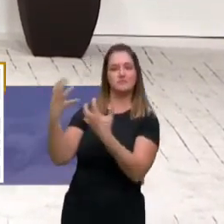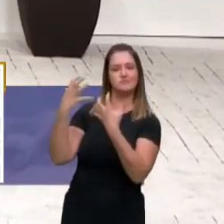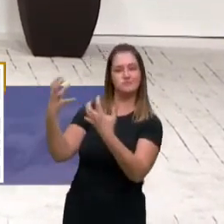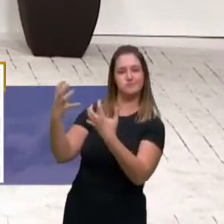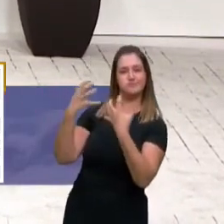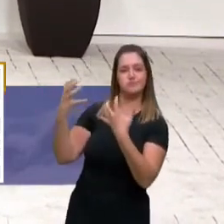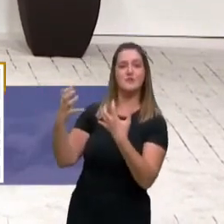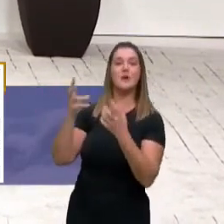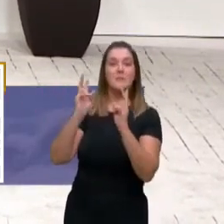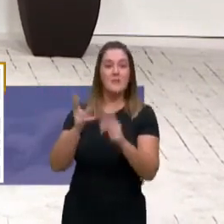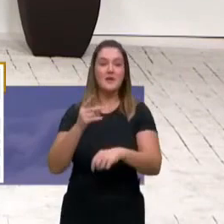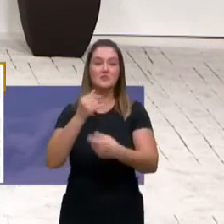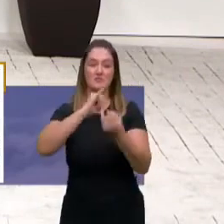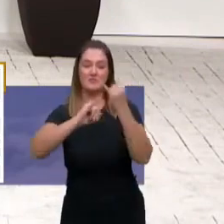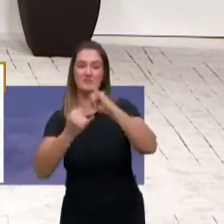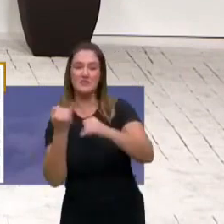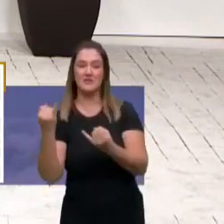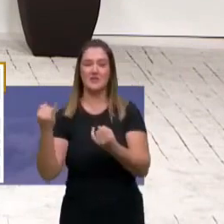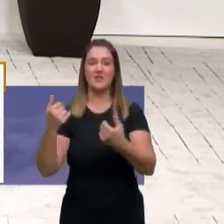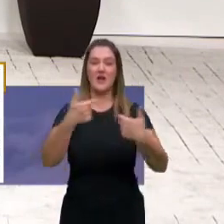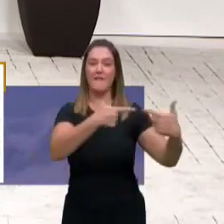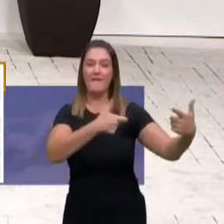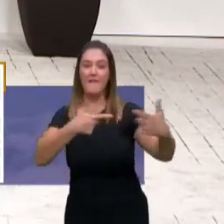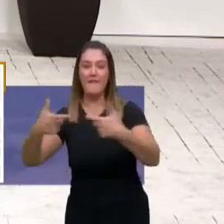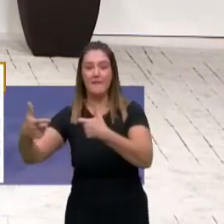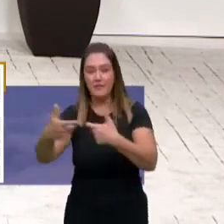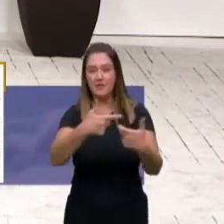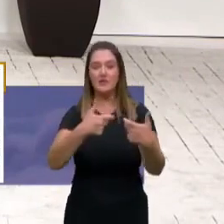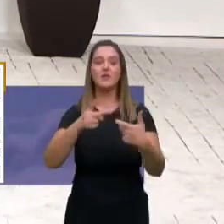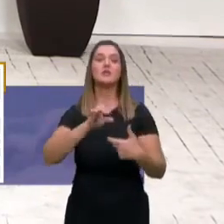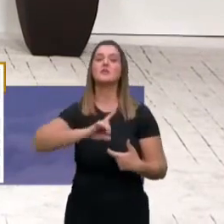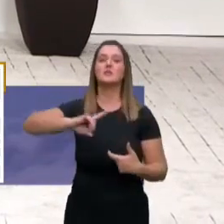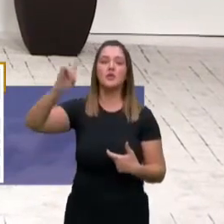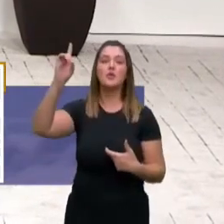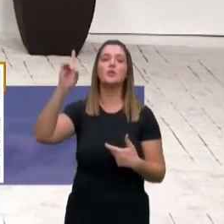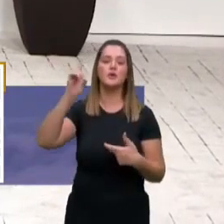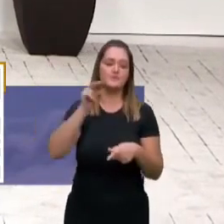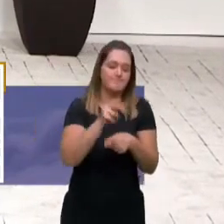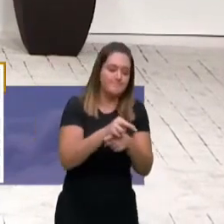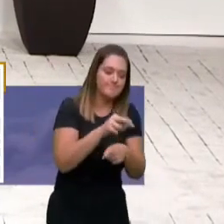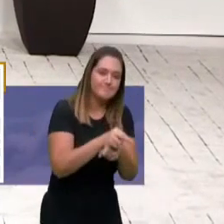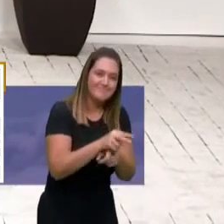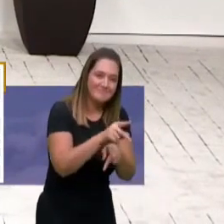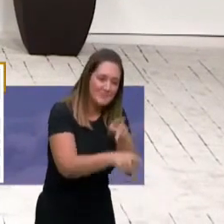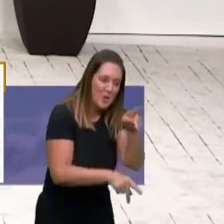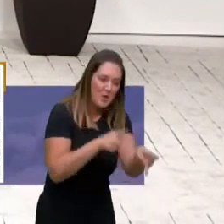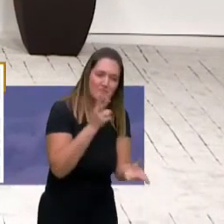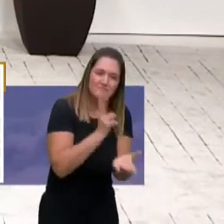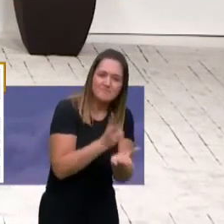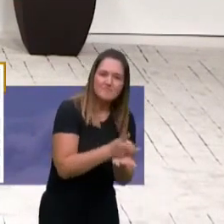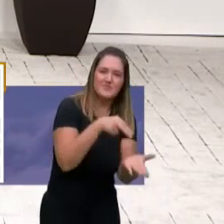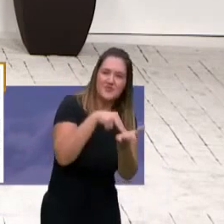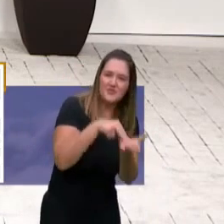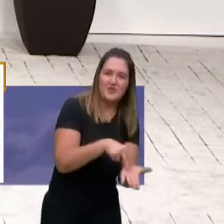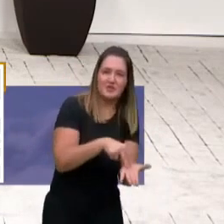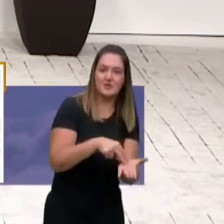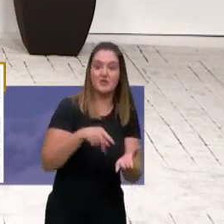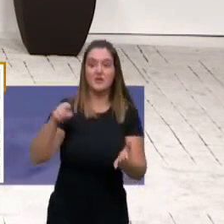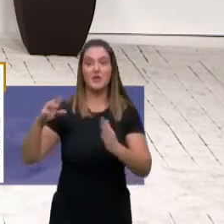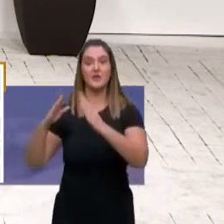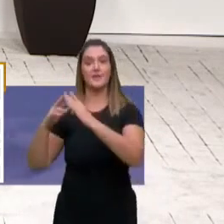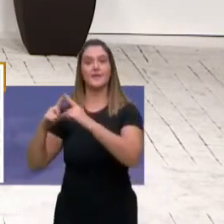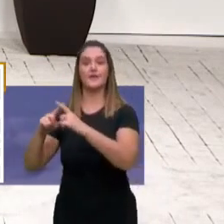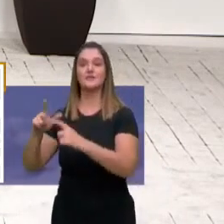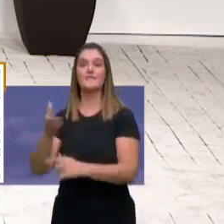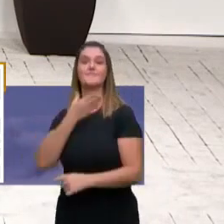do inimigo, mesmo na Idade Média, mesmo na Santa Inquisição, Deus preservou o seu povo. A igreja falsa